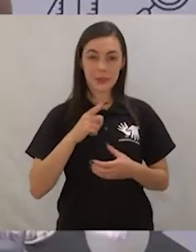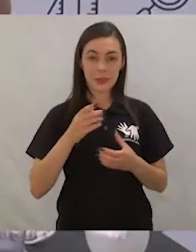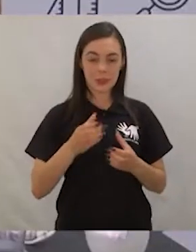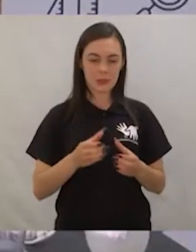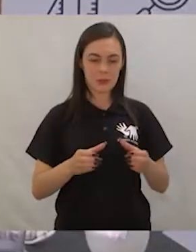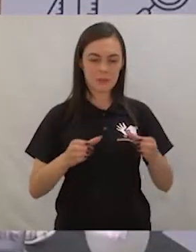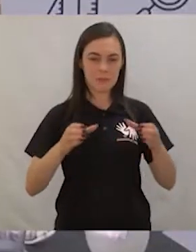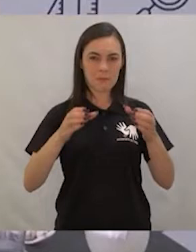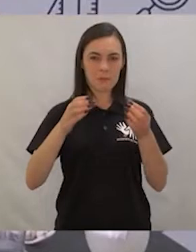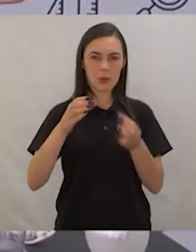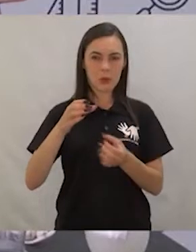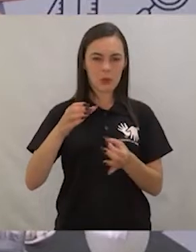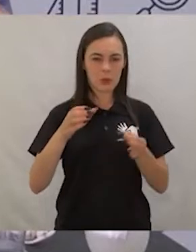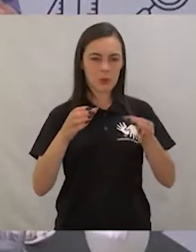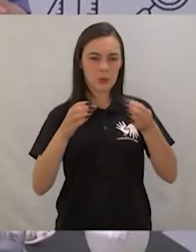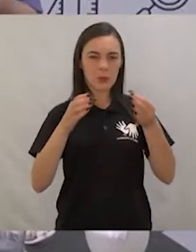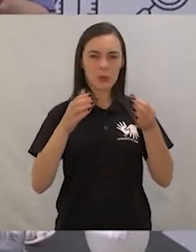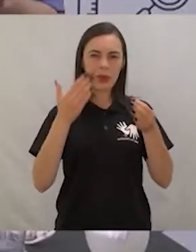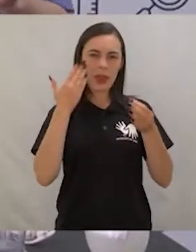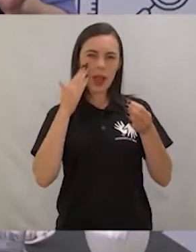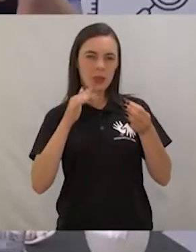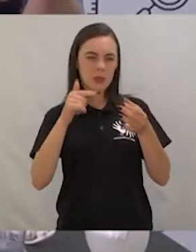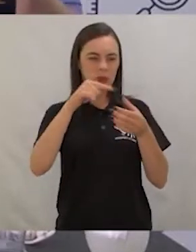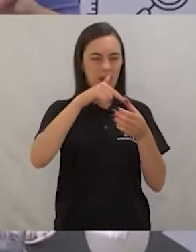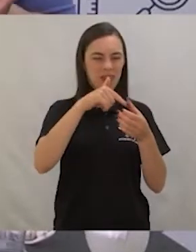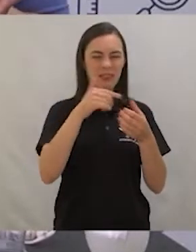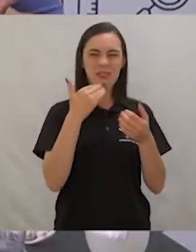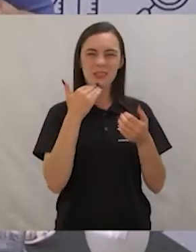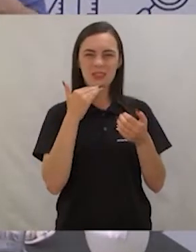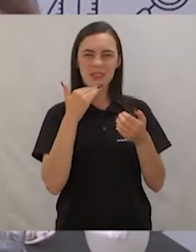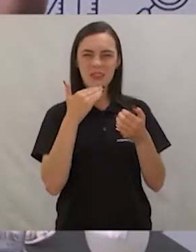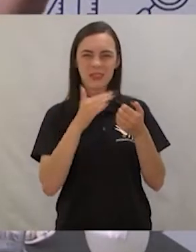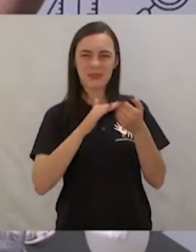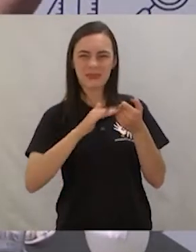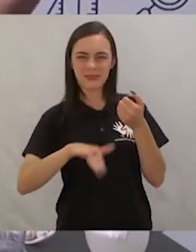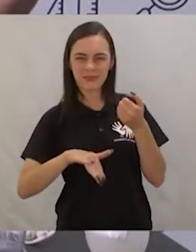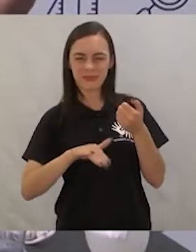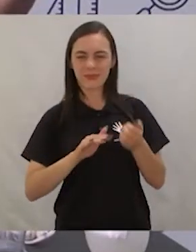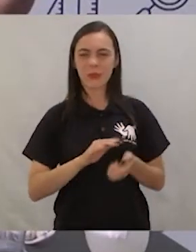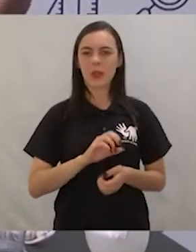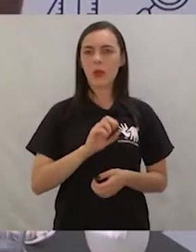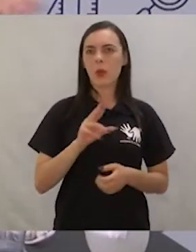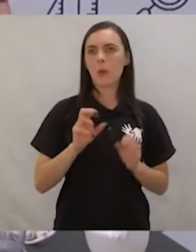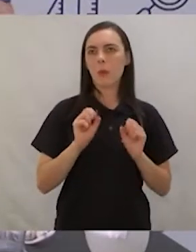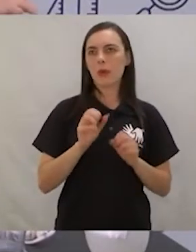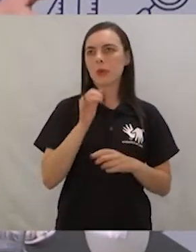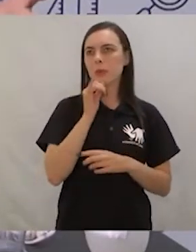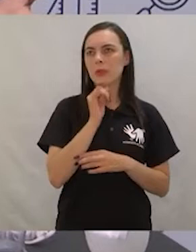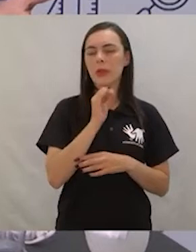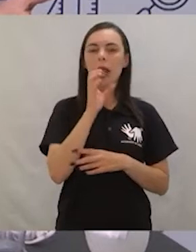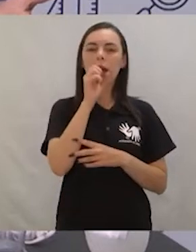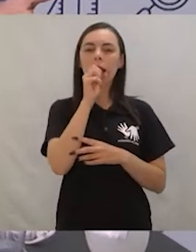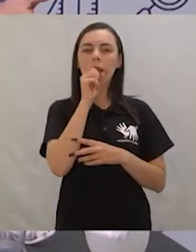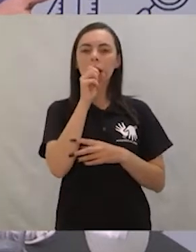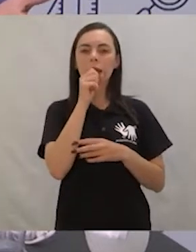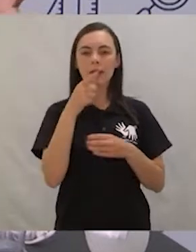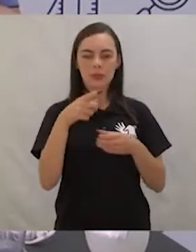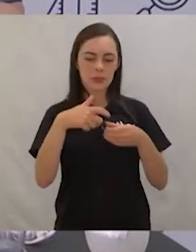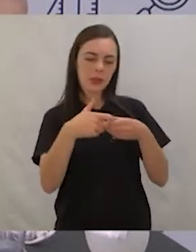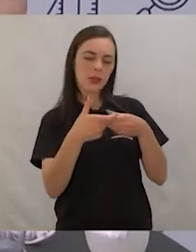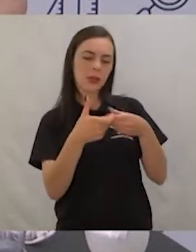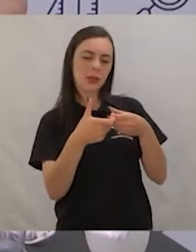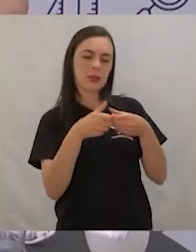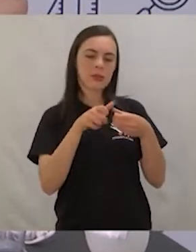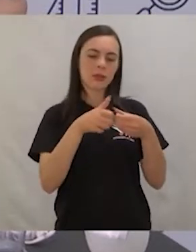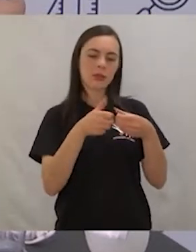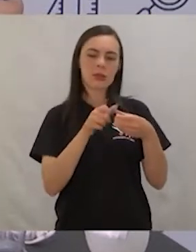pontinha, né? Do bico do bule, né? Que o bule era azul e estava descascado. Mas pode ser o quê? Uma laranja, quando nós descascamos, ela